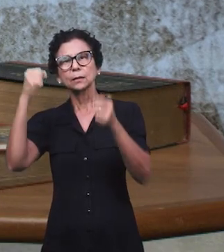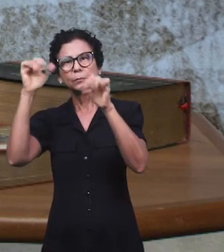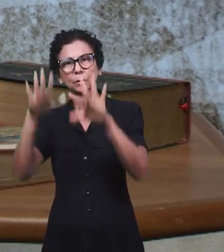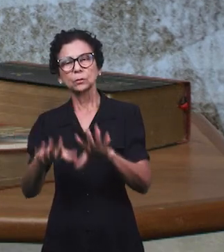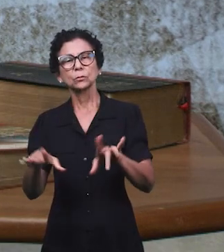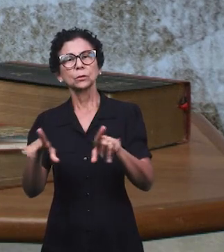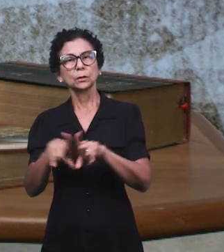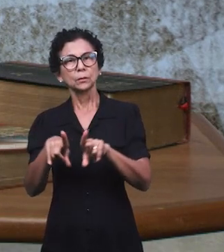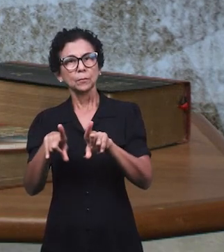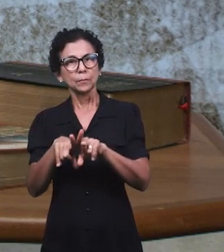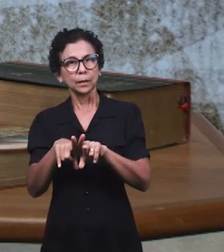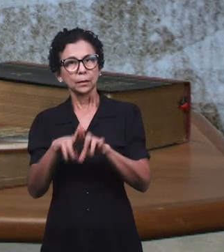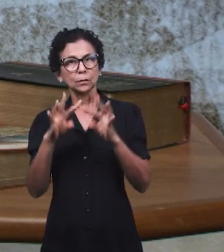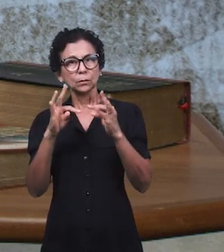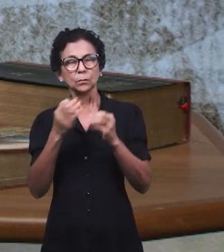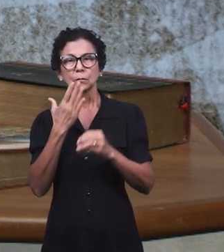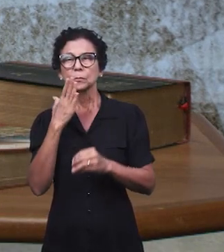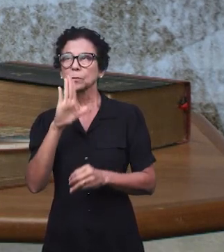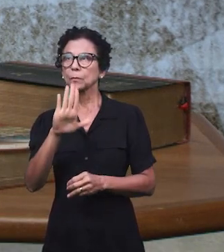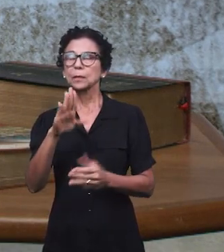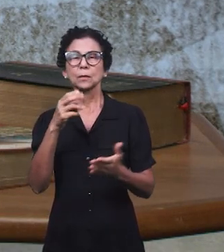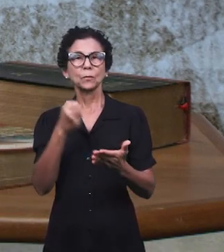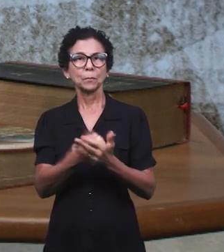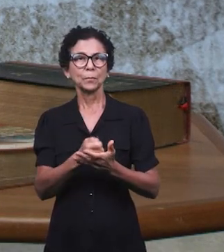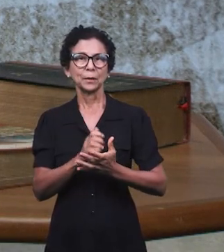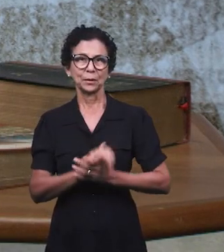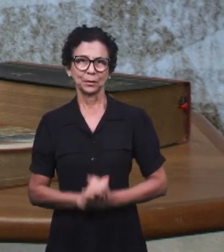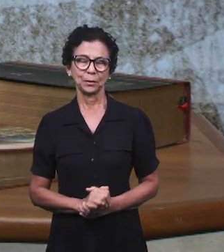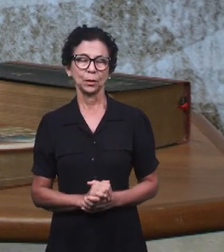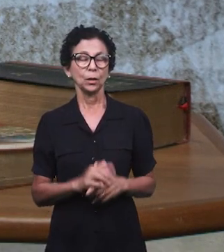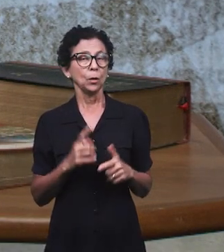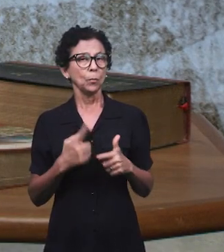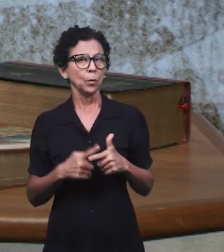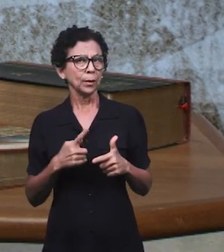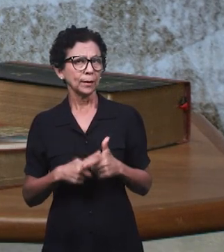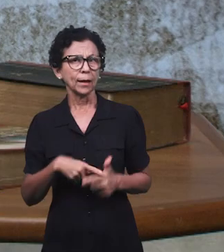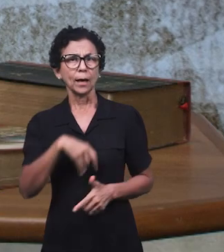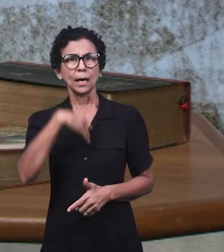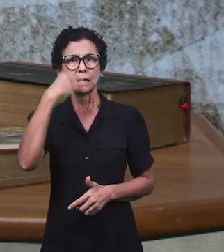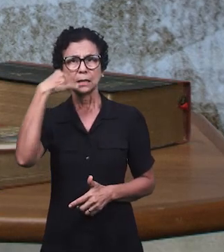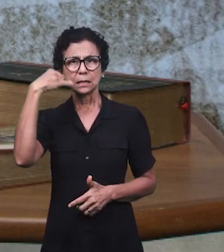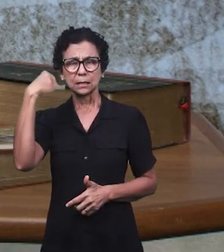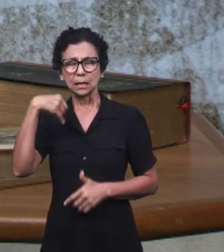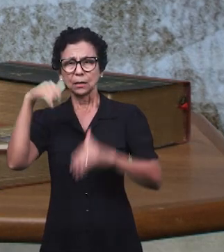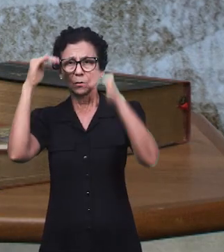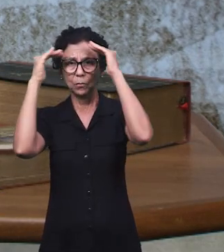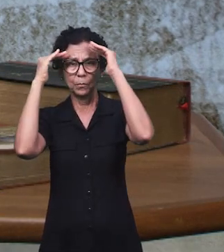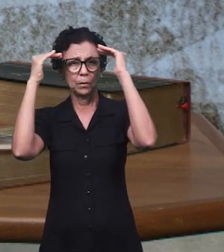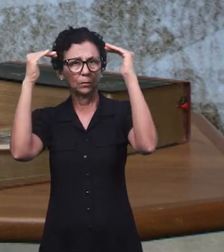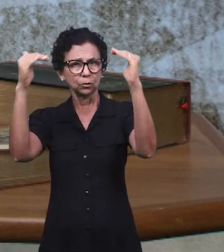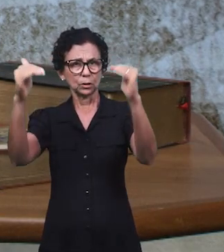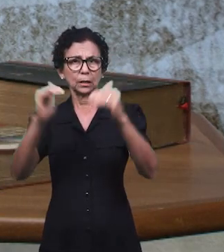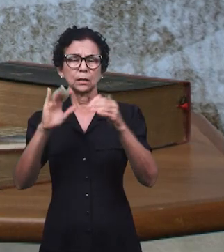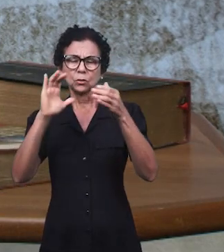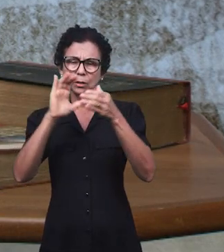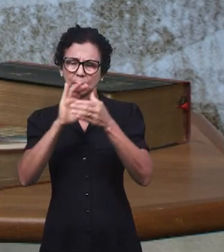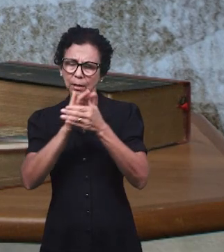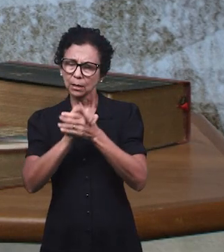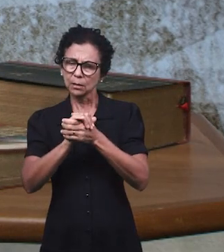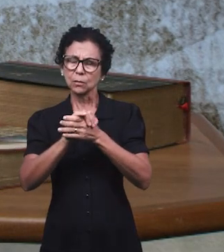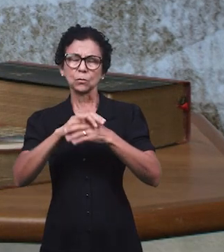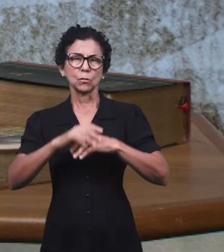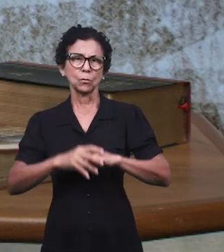foi orientado no Senhor, casou de acordo com a orientação do Senhor, e ele ouviu a voz do Senhor, que deu a ele